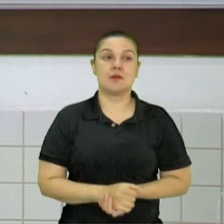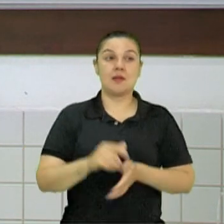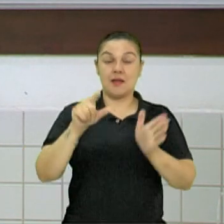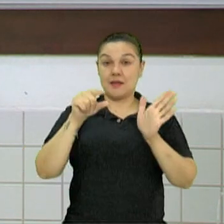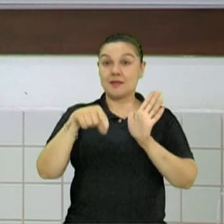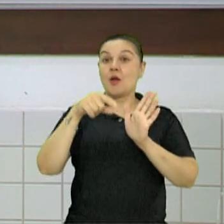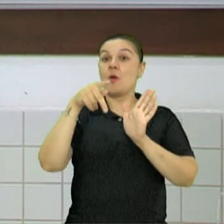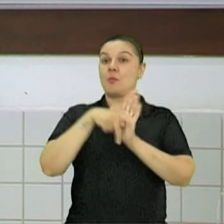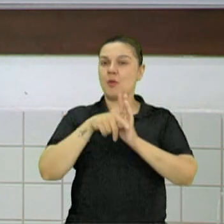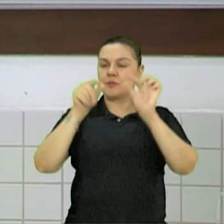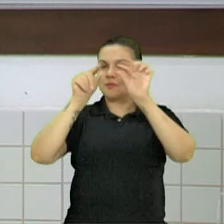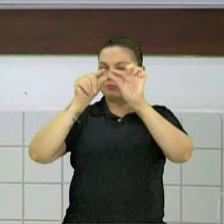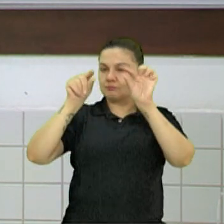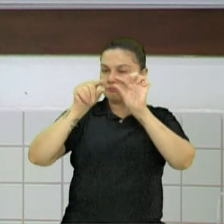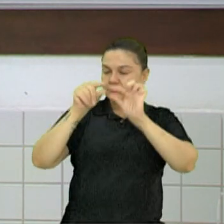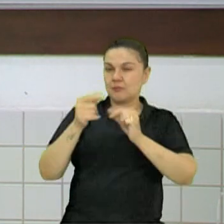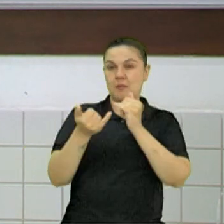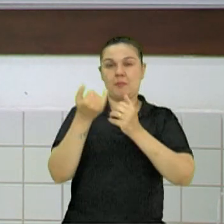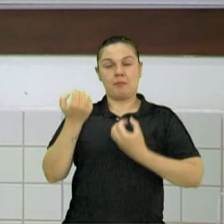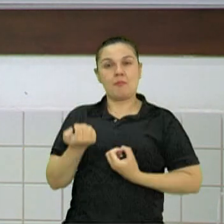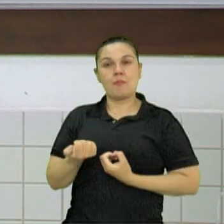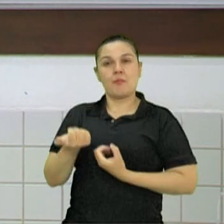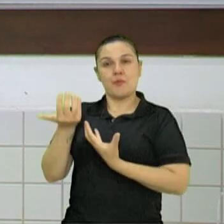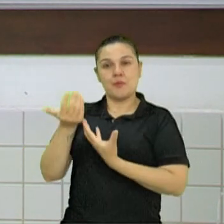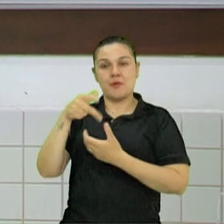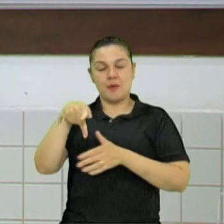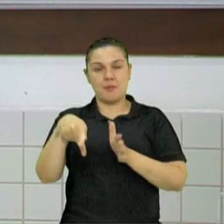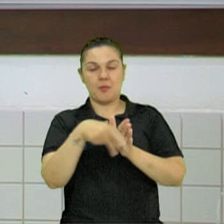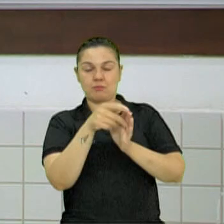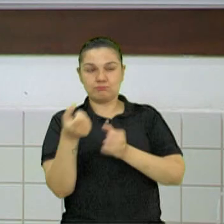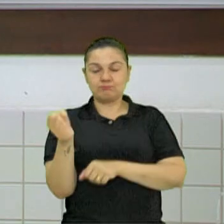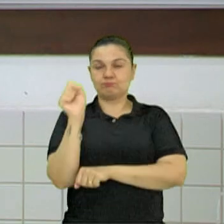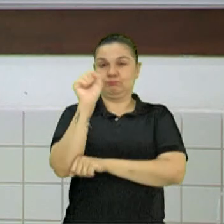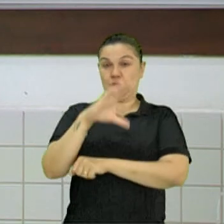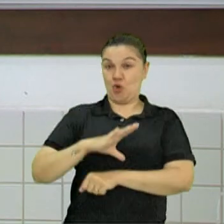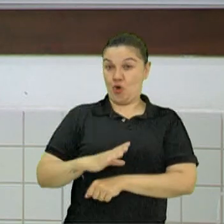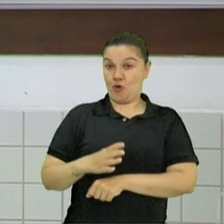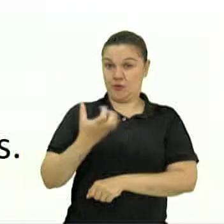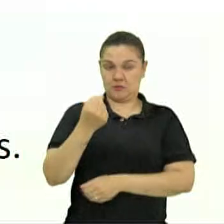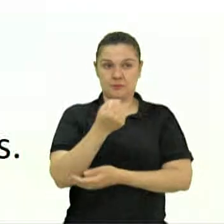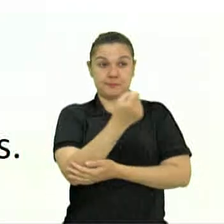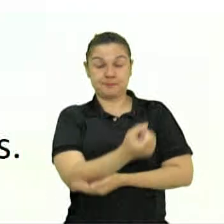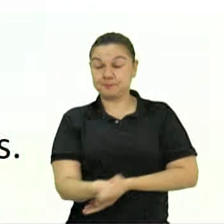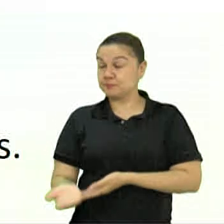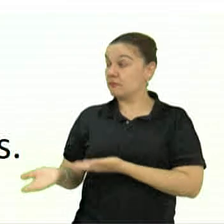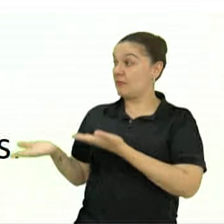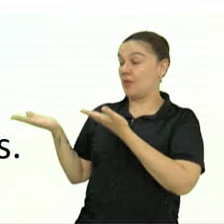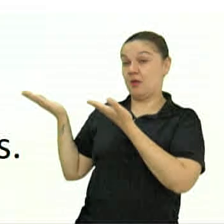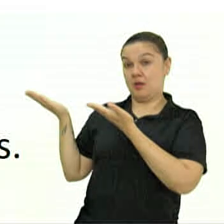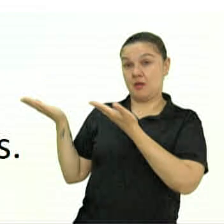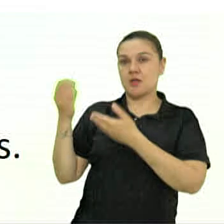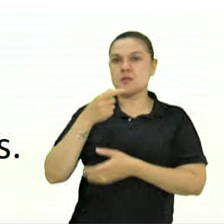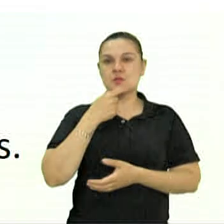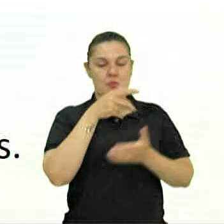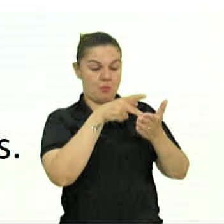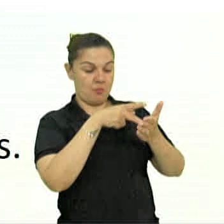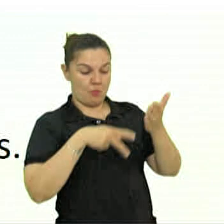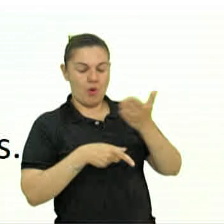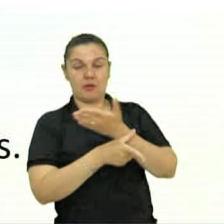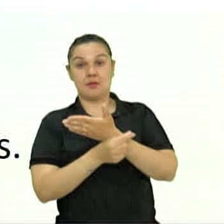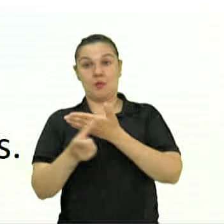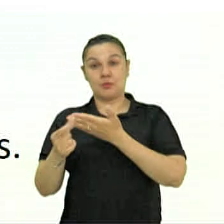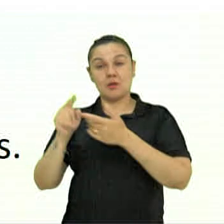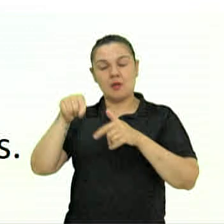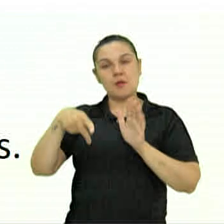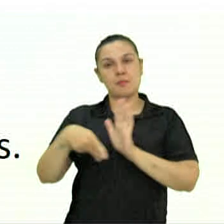em versos, certo? Mas que vai narrar ali feitos heróicos. O poeta que nós vamos falar é o Basílio